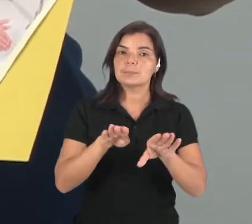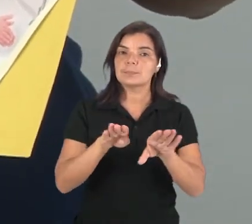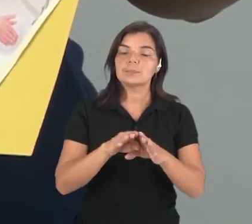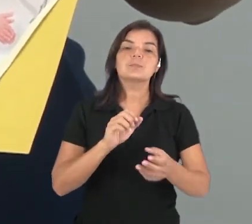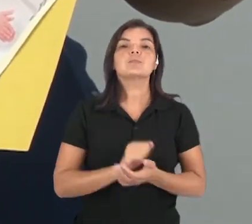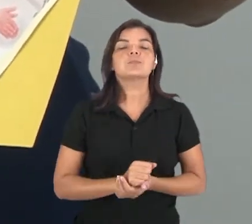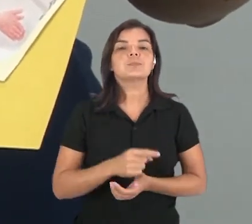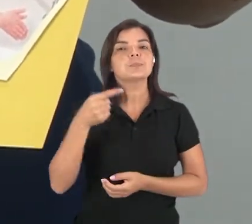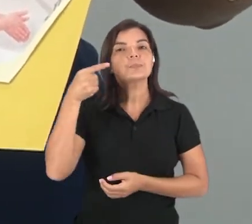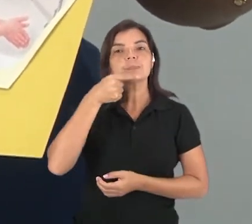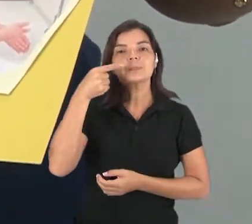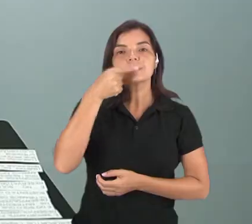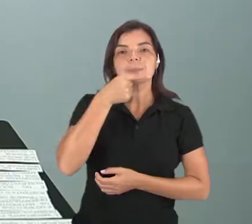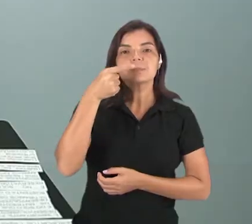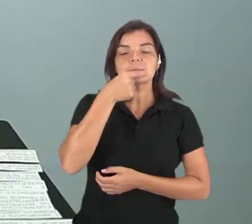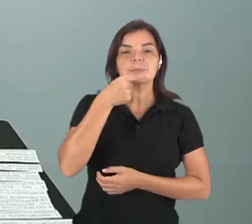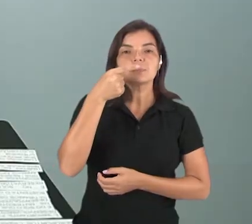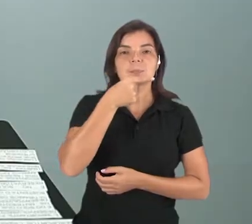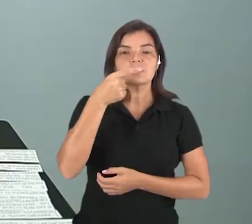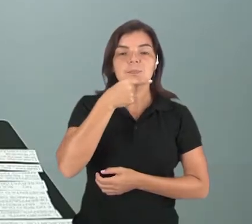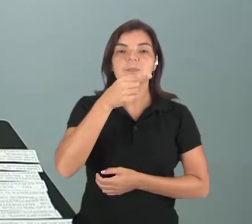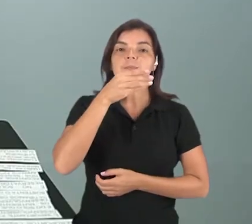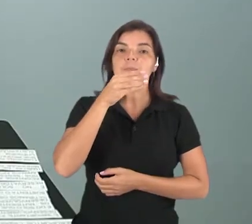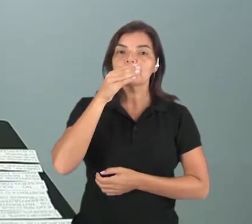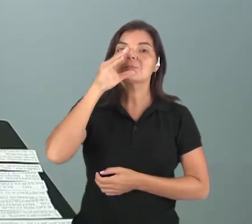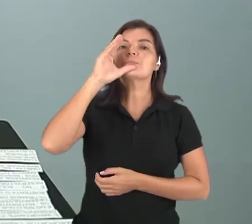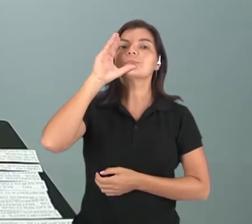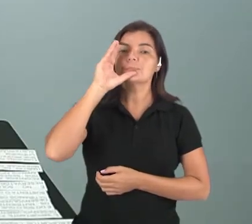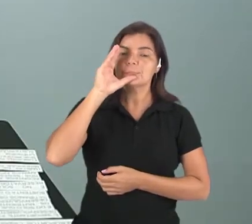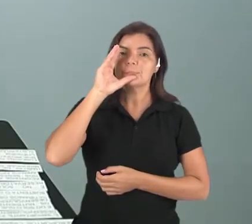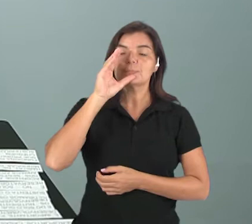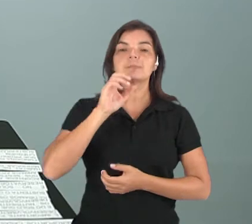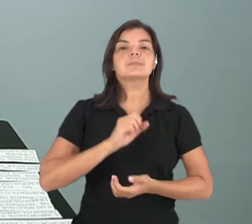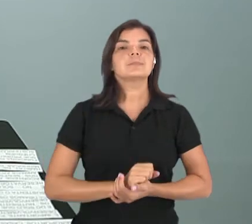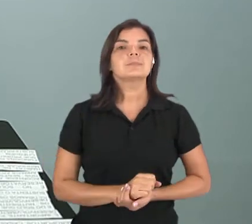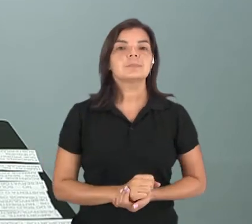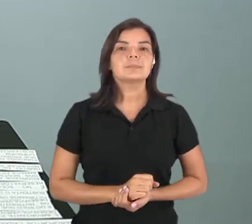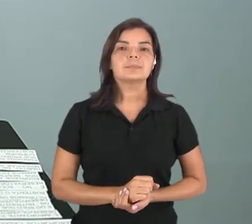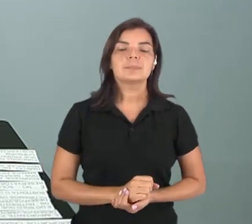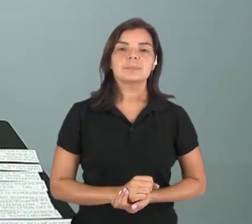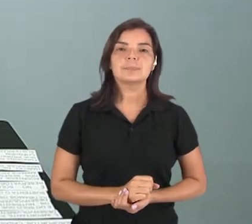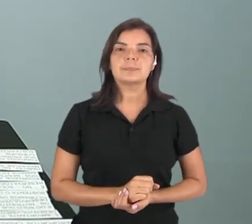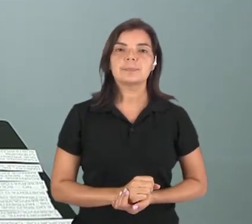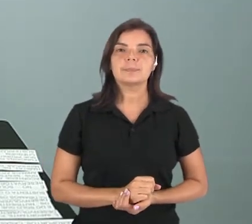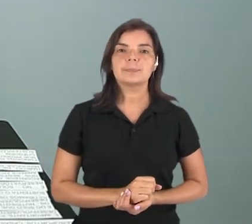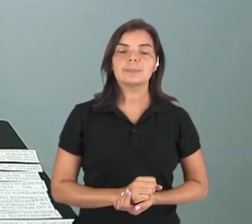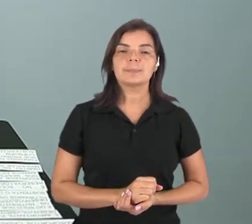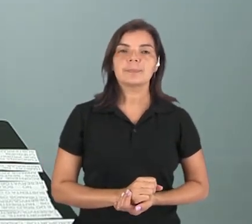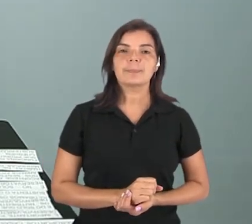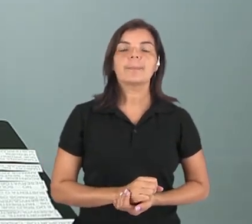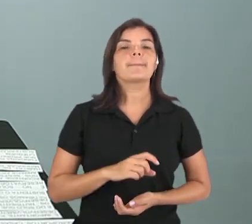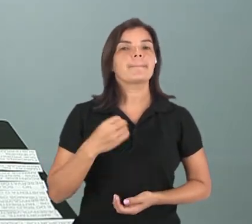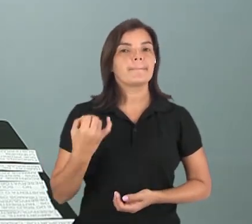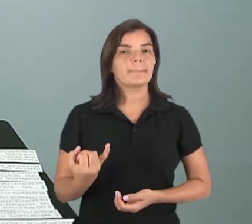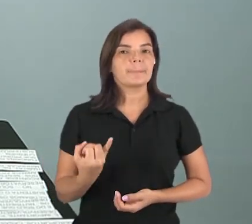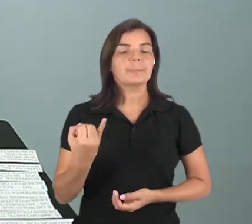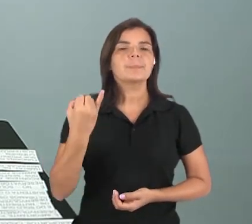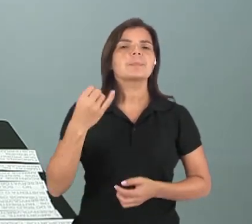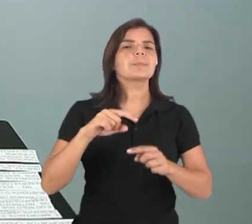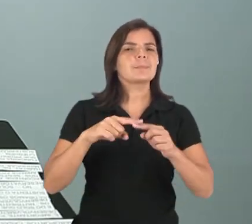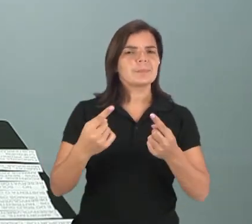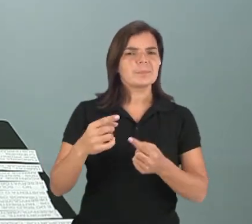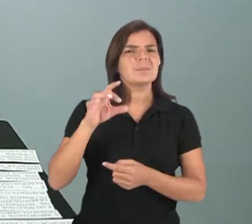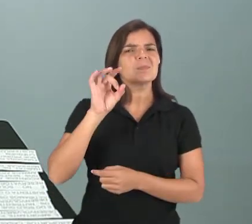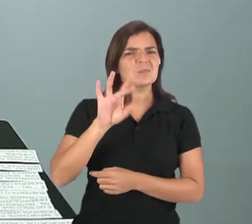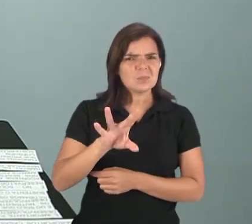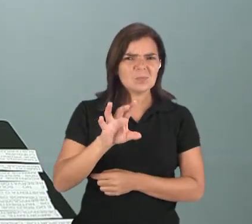para escovar os dentes, para beber, enfim, tá? Muito importante. Mas será que é